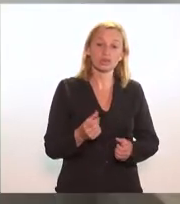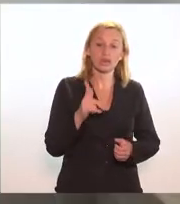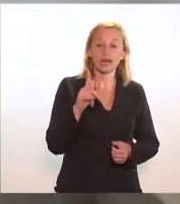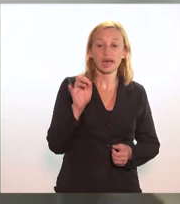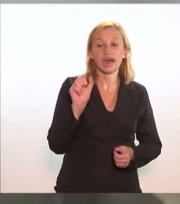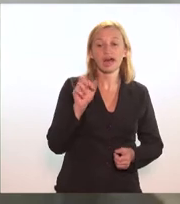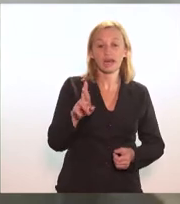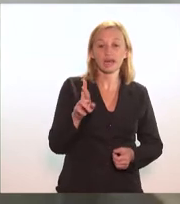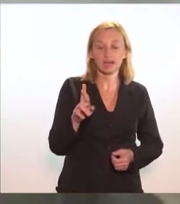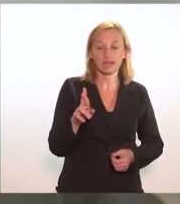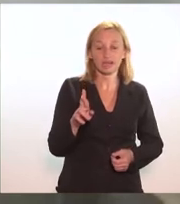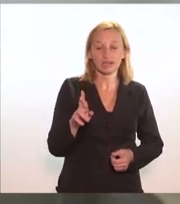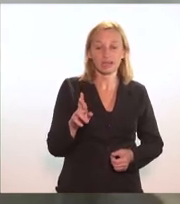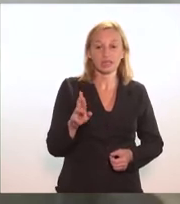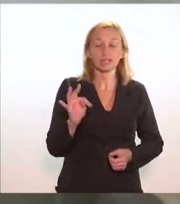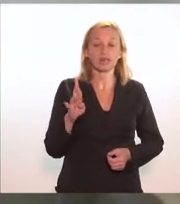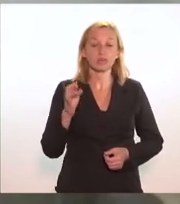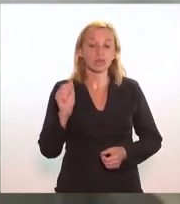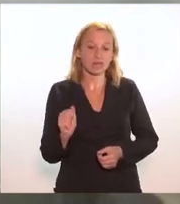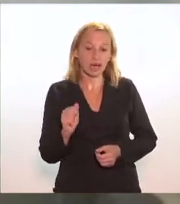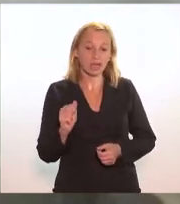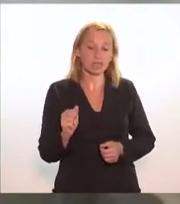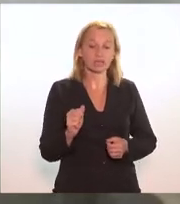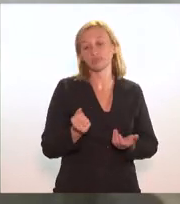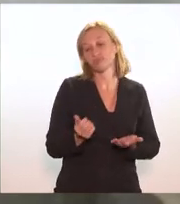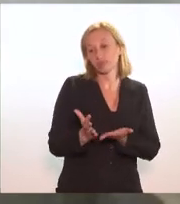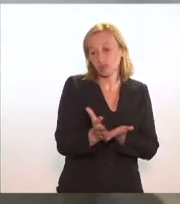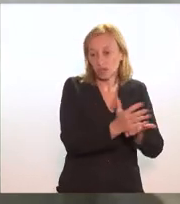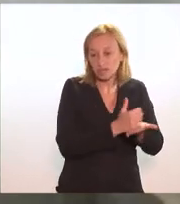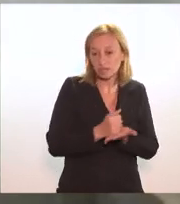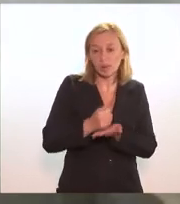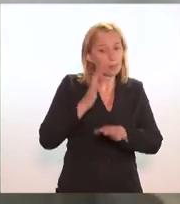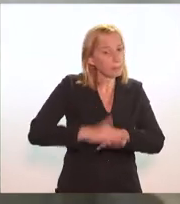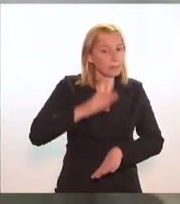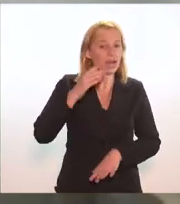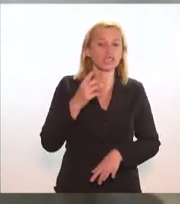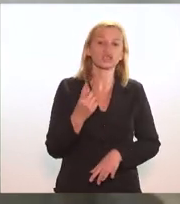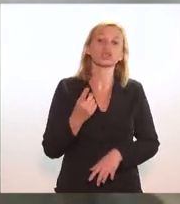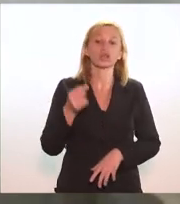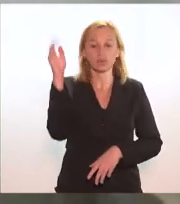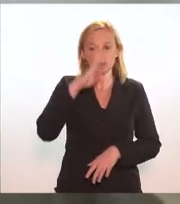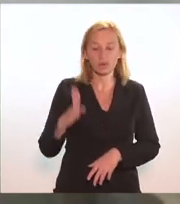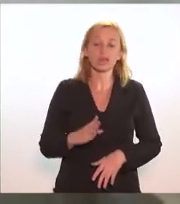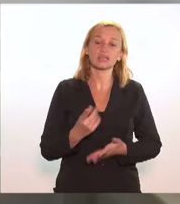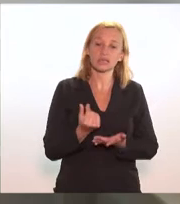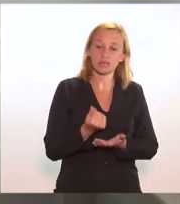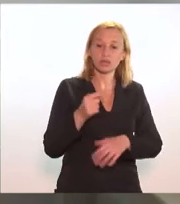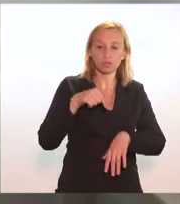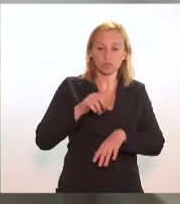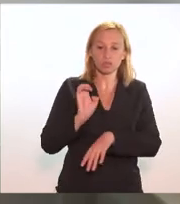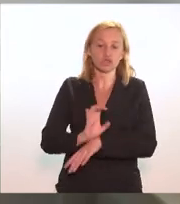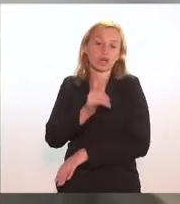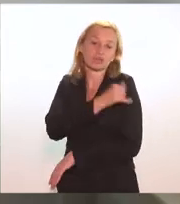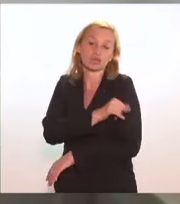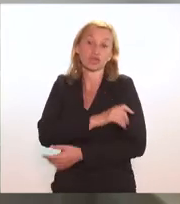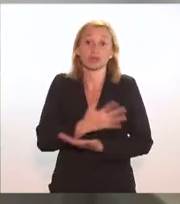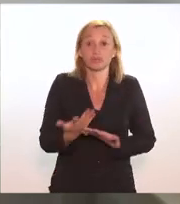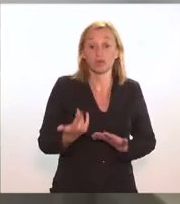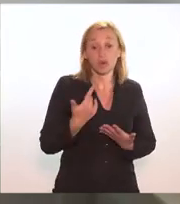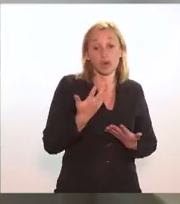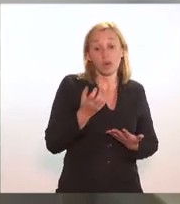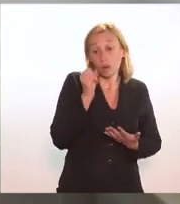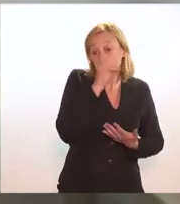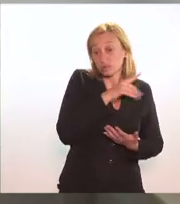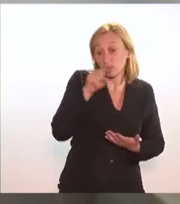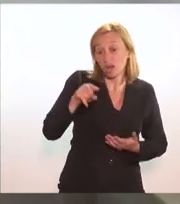Brasil, mas as alíquotas efetivas, eu não sei. Vejo aqui a Firjan dizer que é um absurdo a alíquota para a